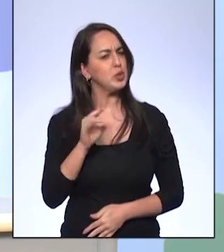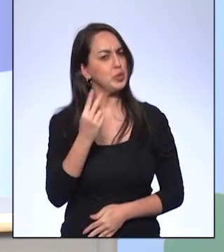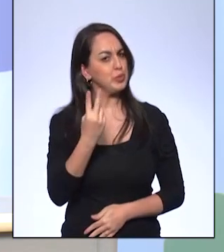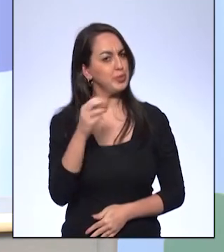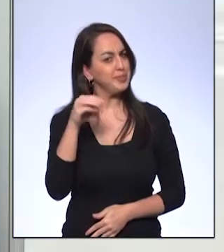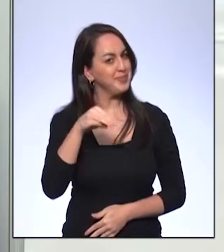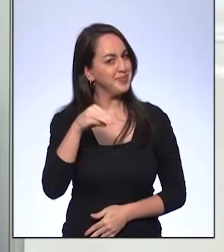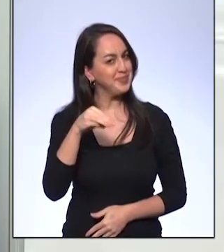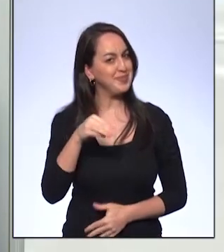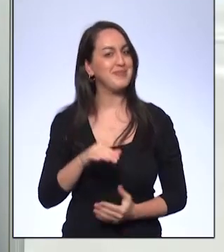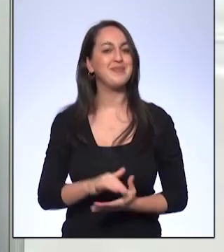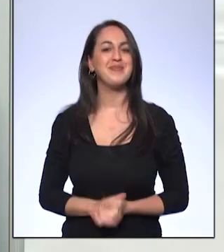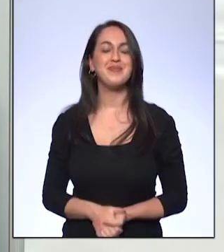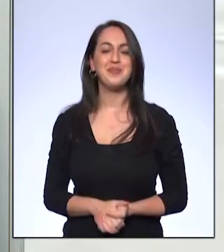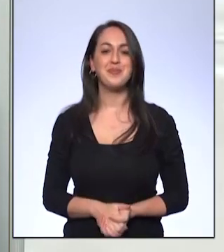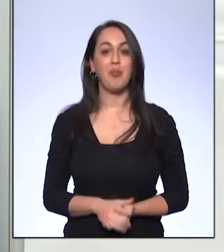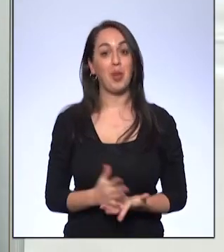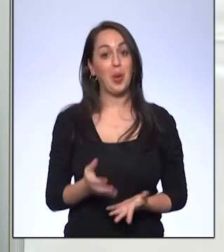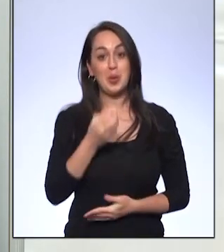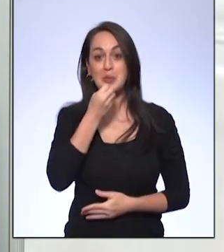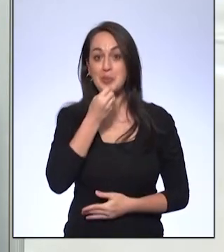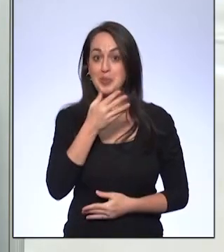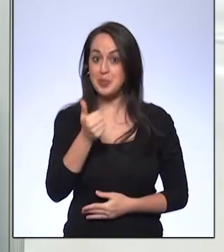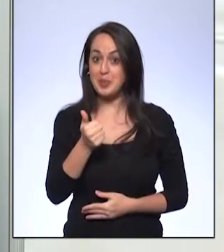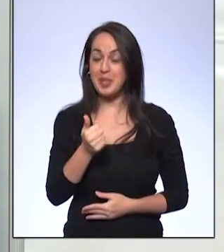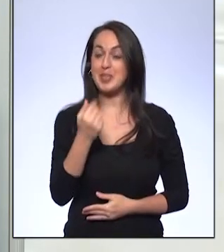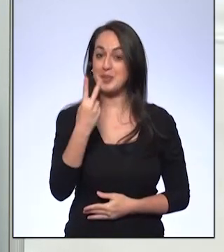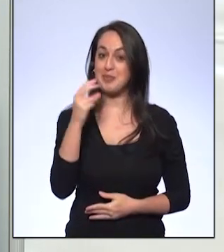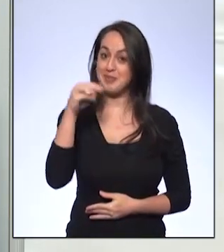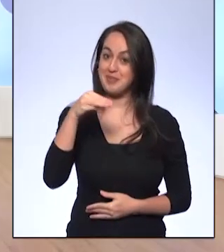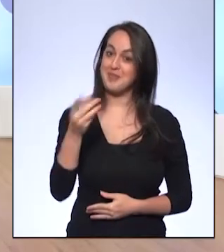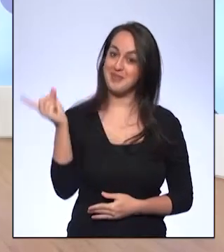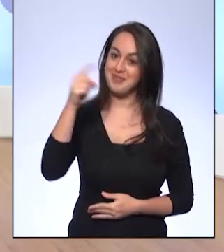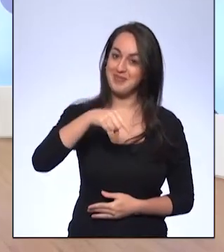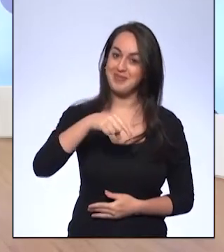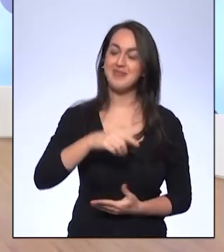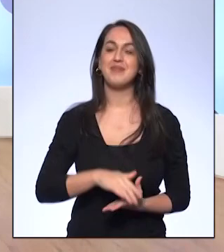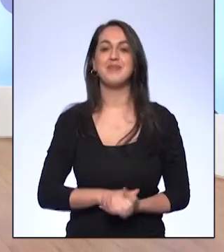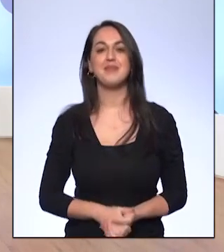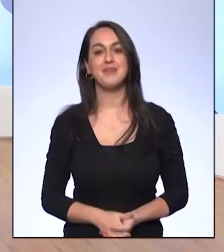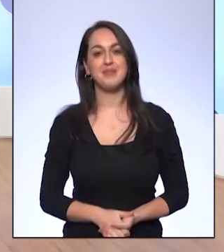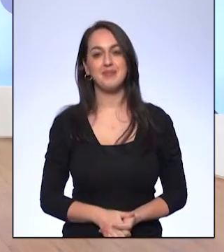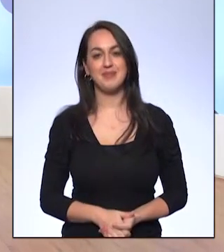minutinhos. Muito bem, pessoal da terceira série, daqui 2 minutos retornamos.